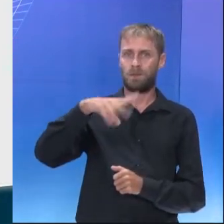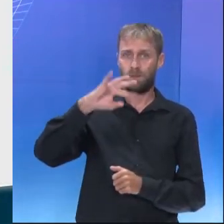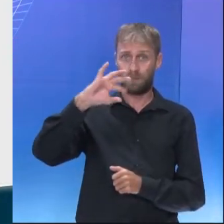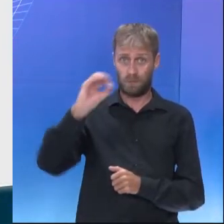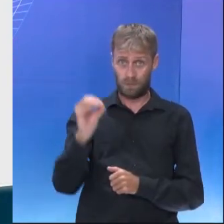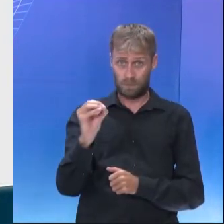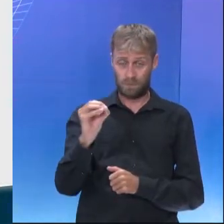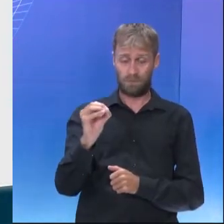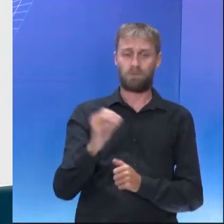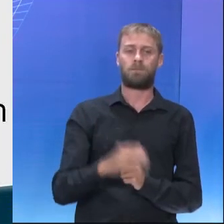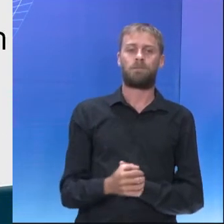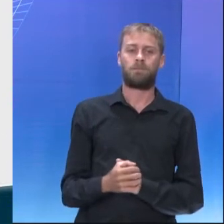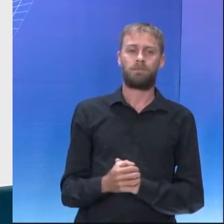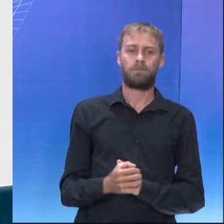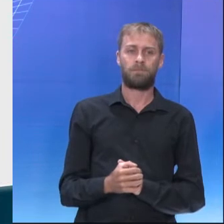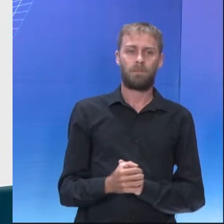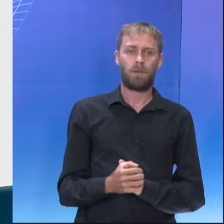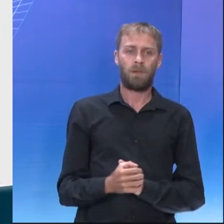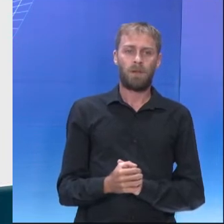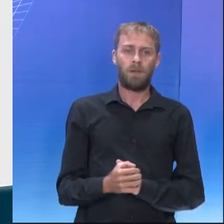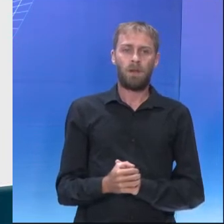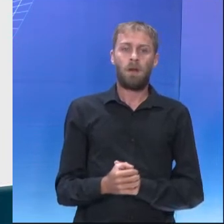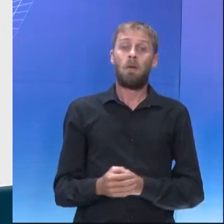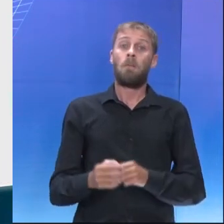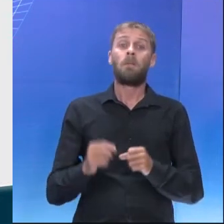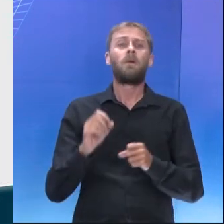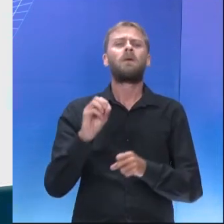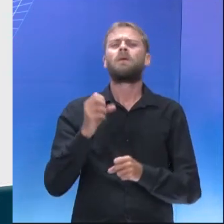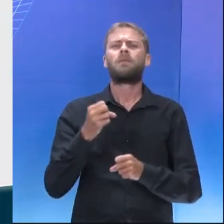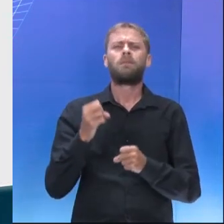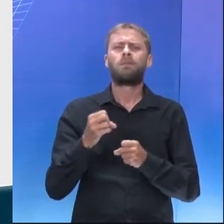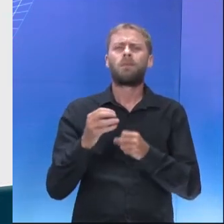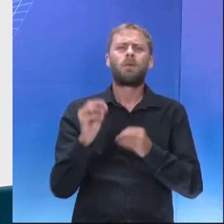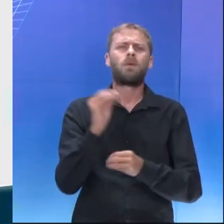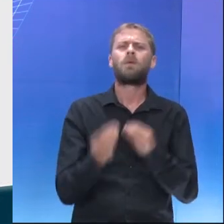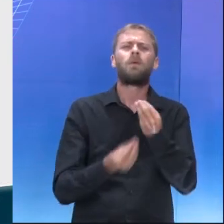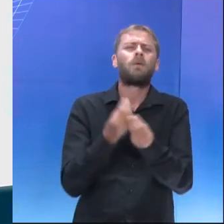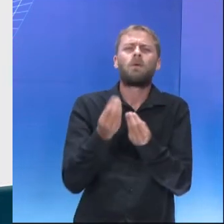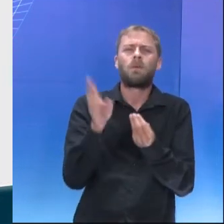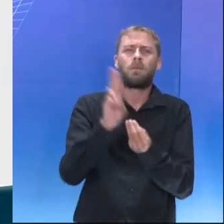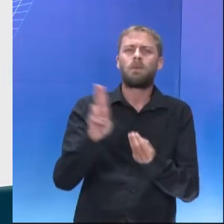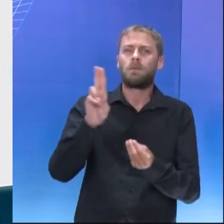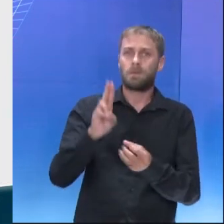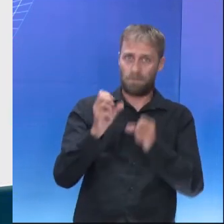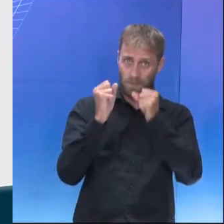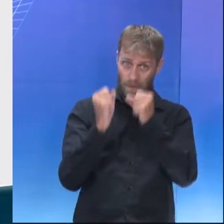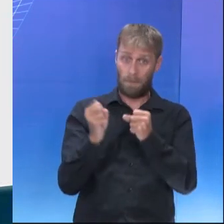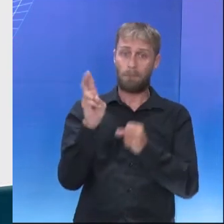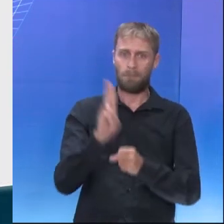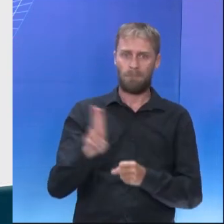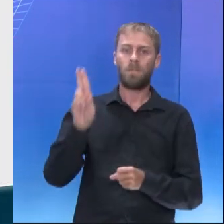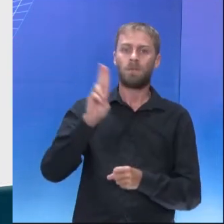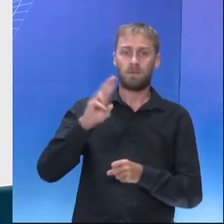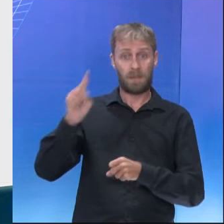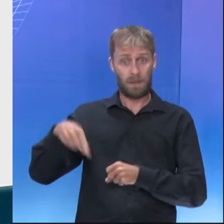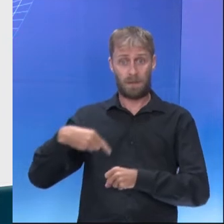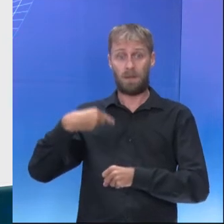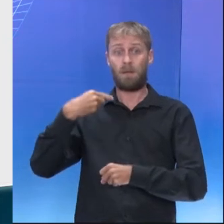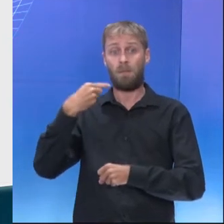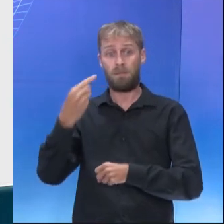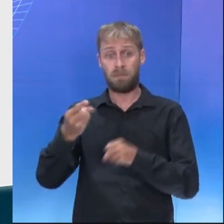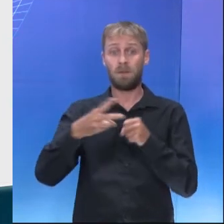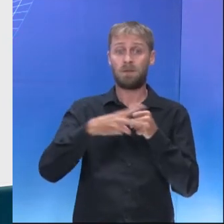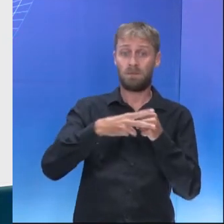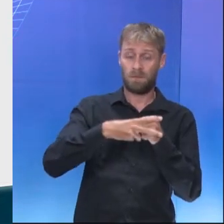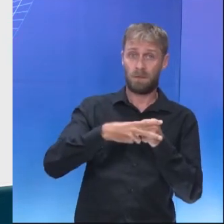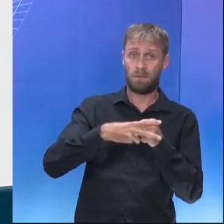Gerúndio. Vamos lá? Quando é que eu uso o gerúndio? Gerunds can be used after certain